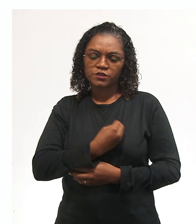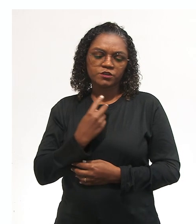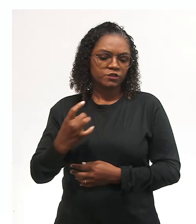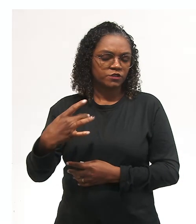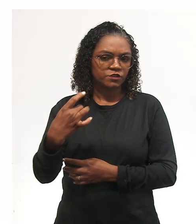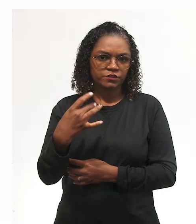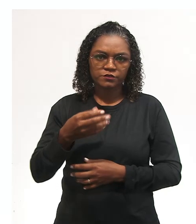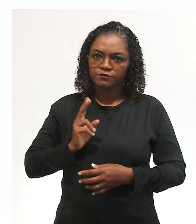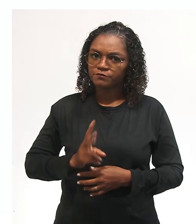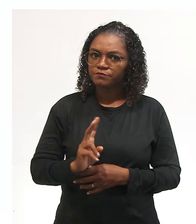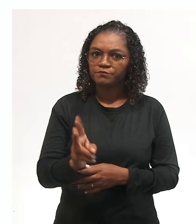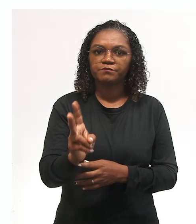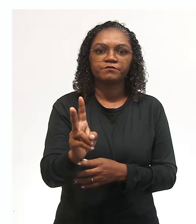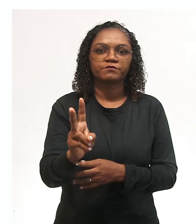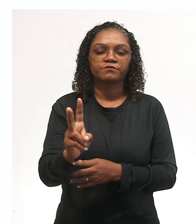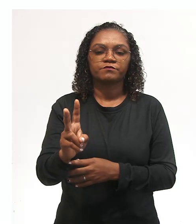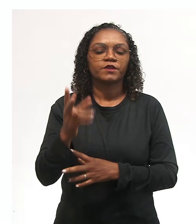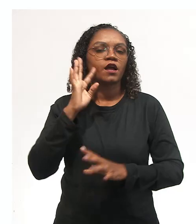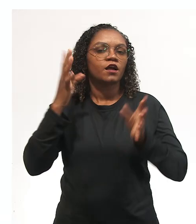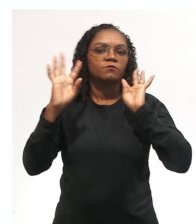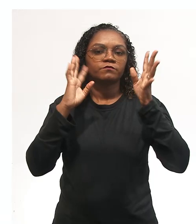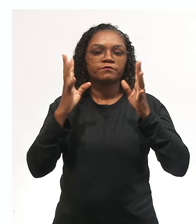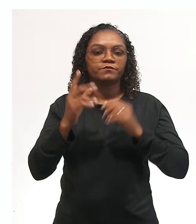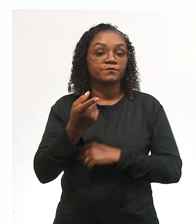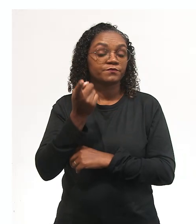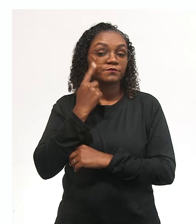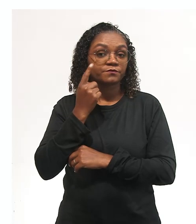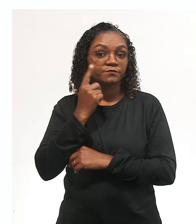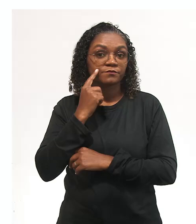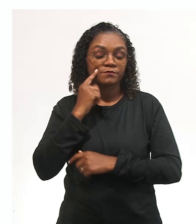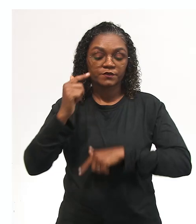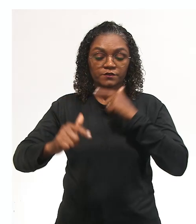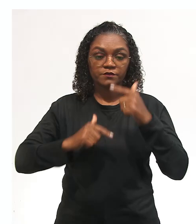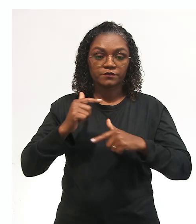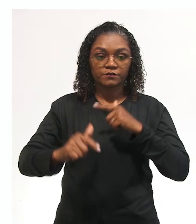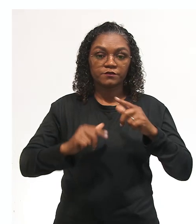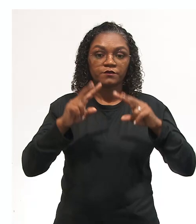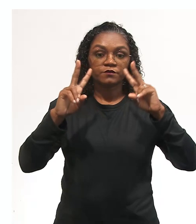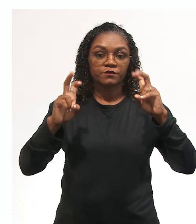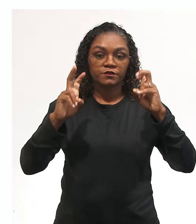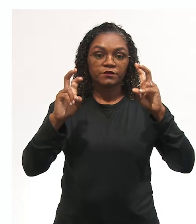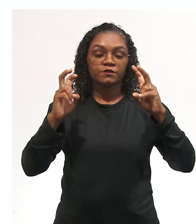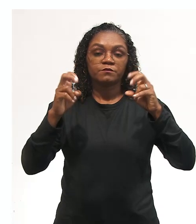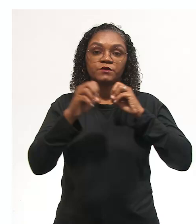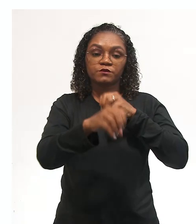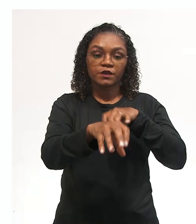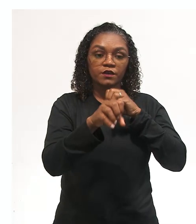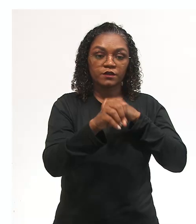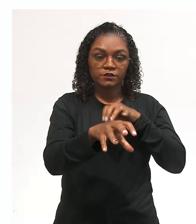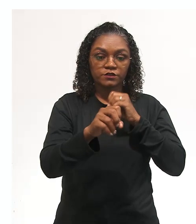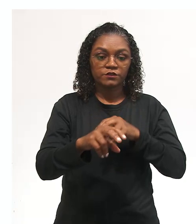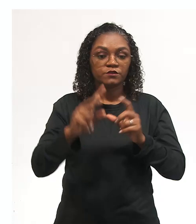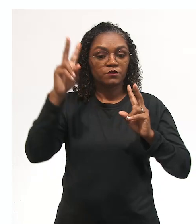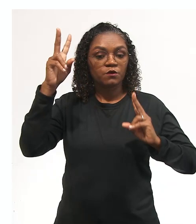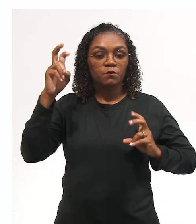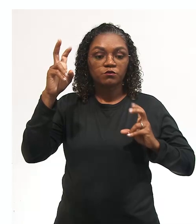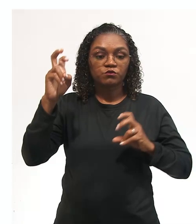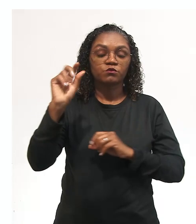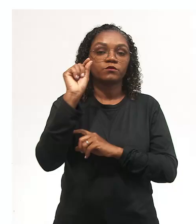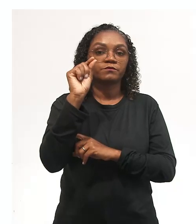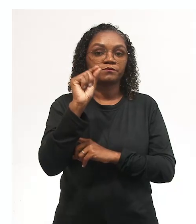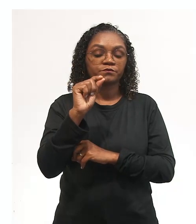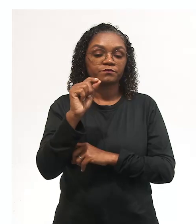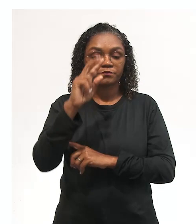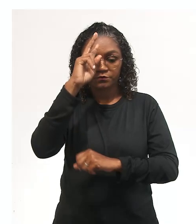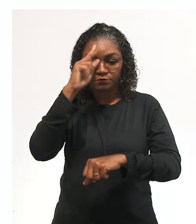vida. O trabalho como princípio educativo, de acordo com Frigoto, Ciavata e Ramos, eles trazem essa